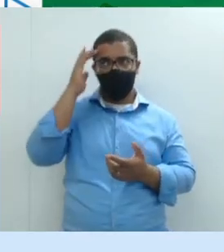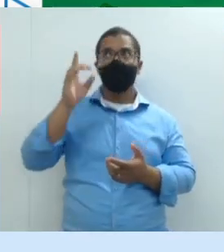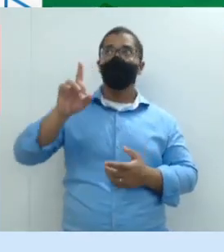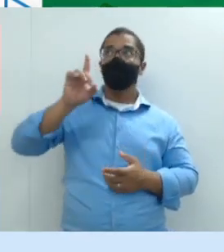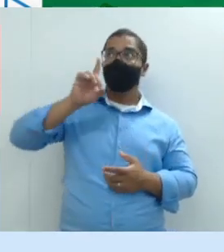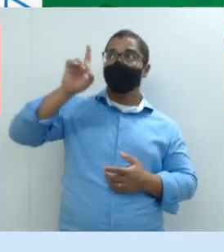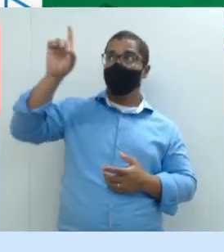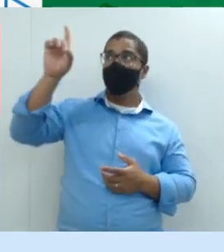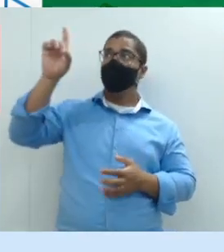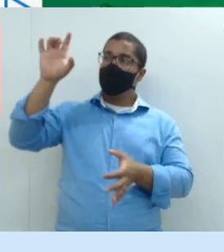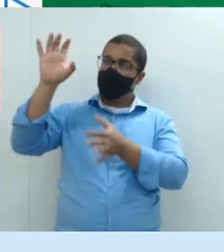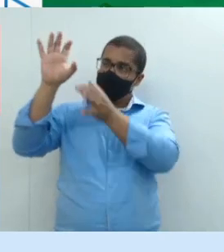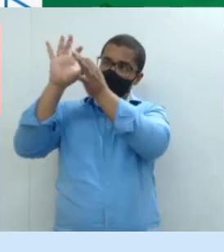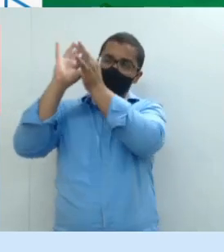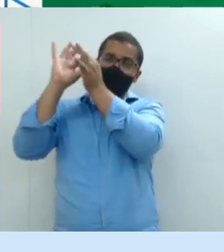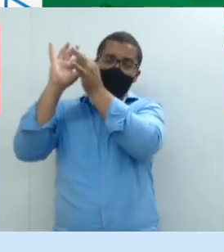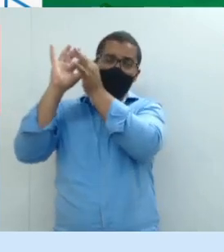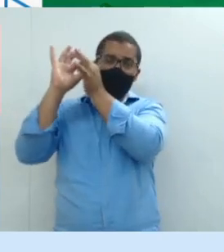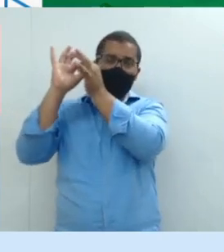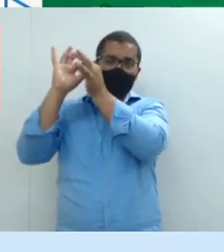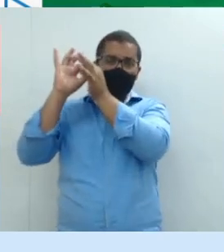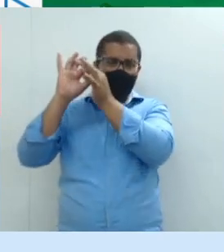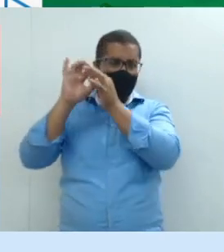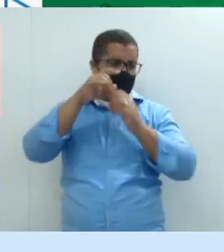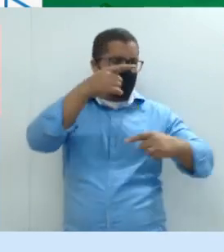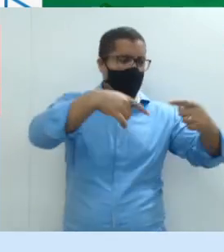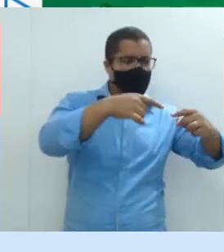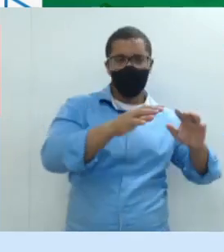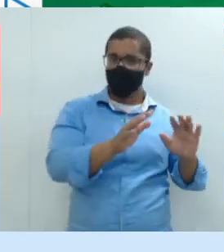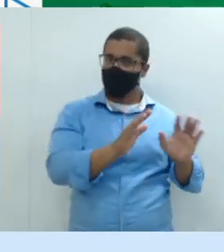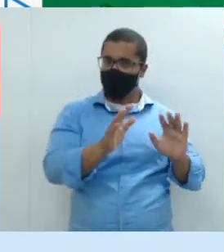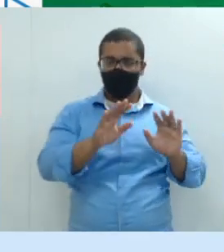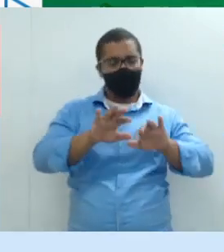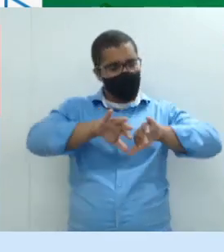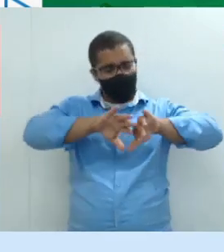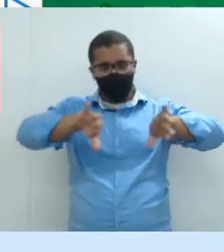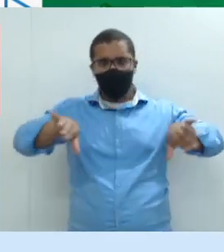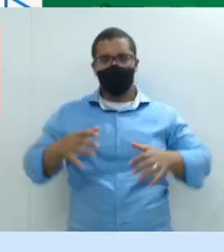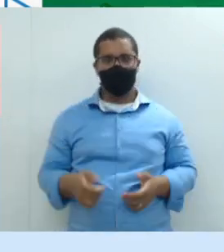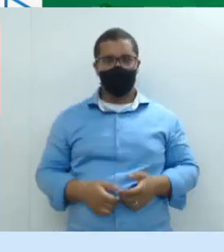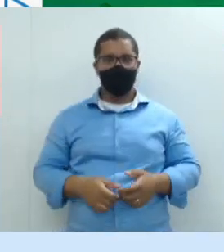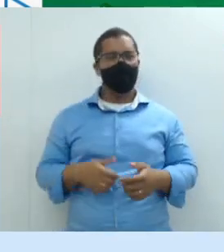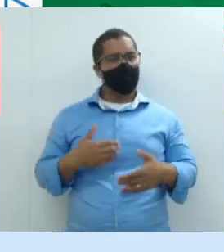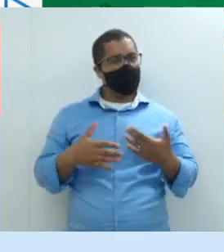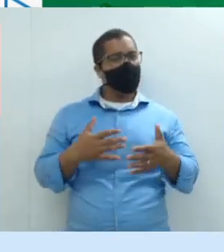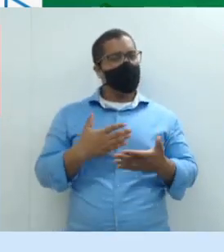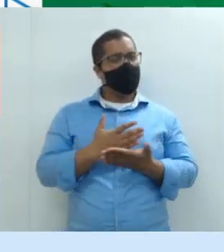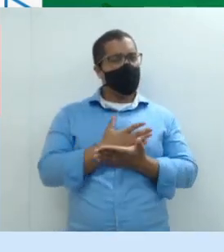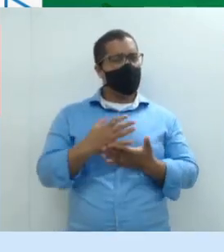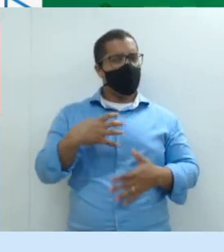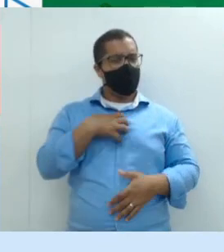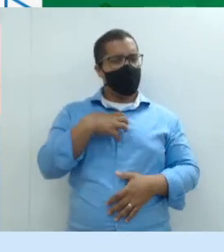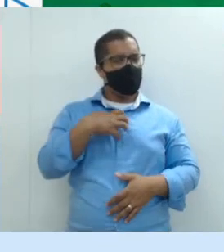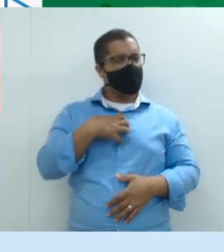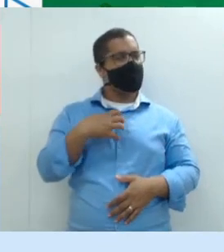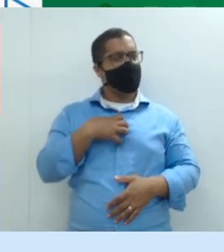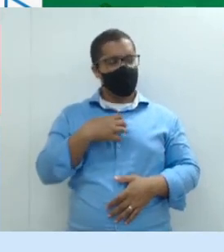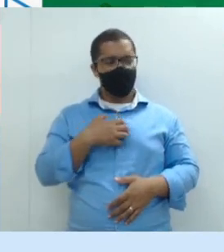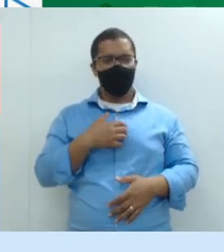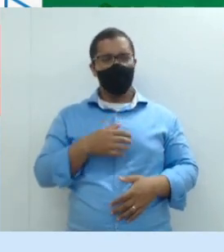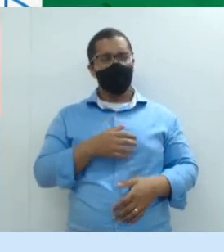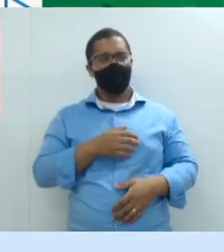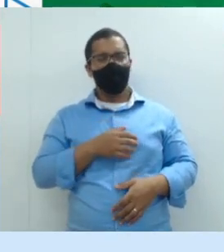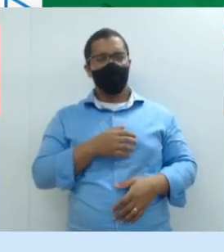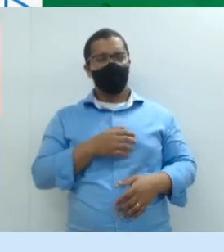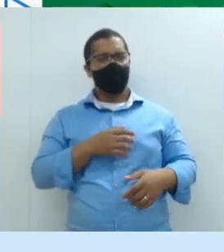não necessariamente com participações políticas. Isso já vai criar um clima de insatisfação, uma cisma, ela vai